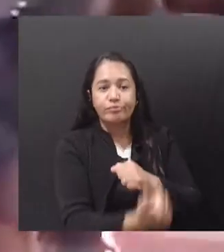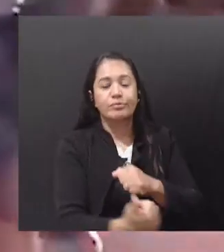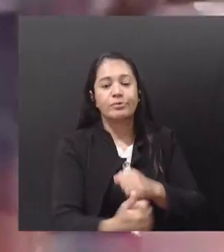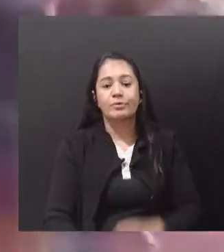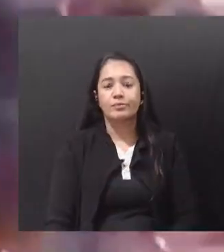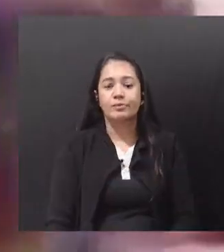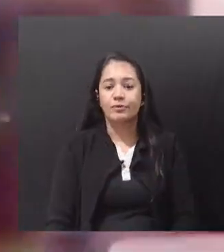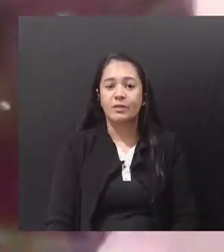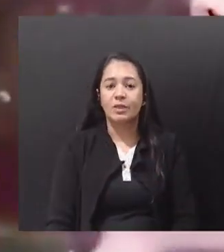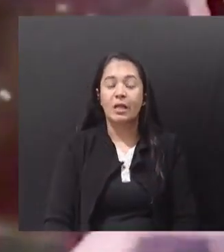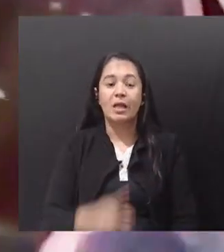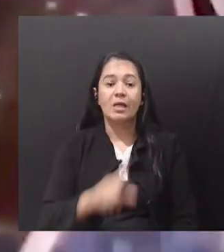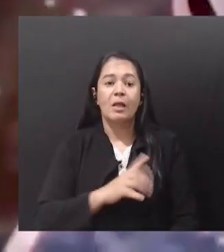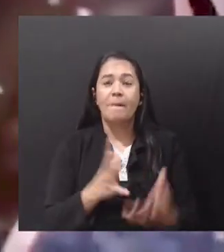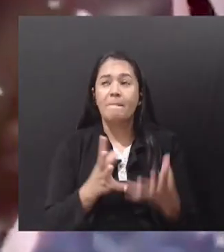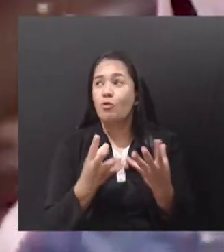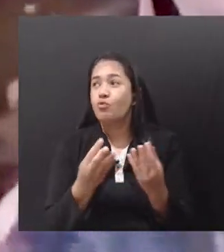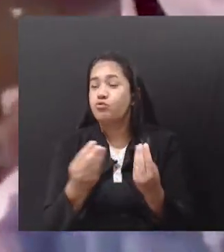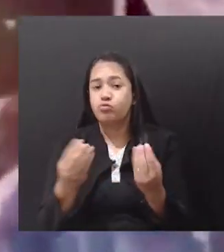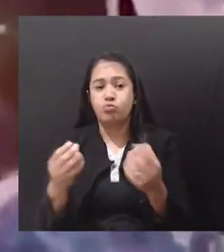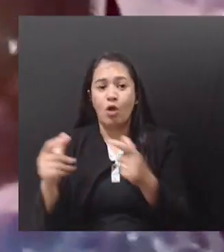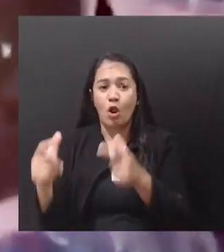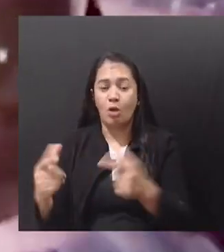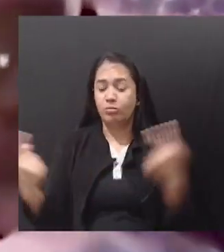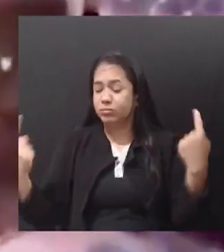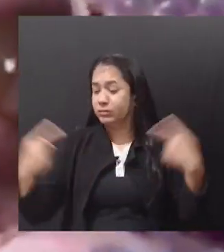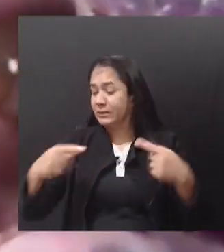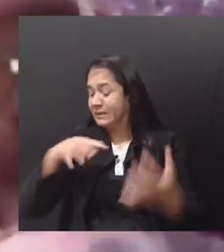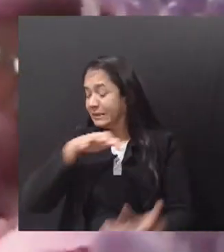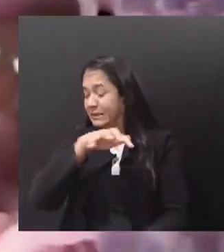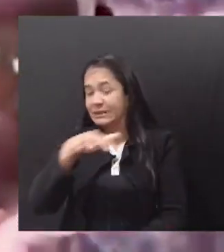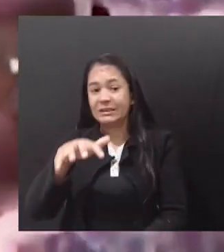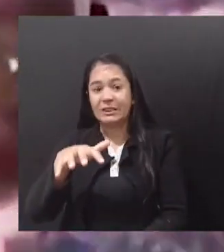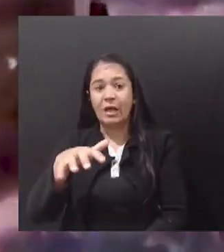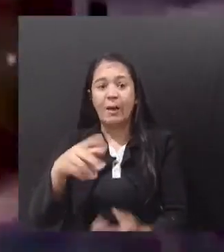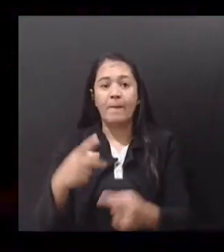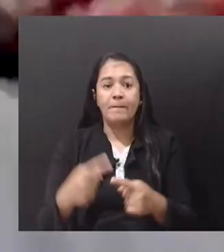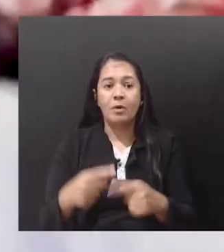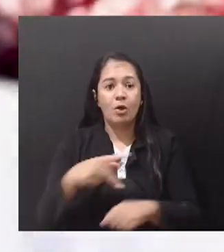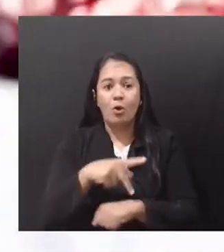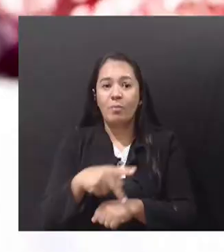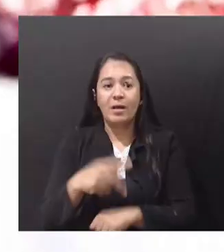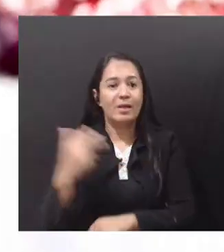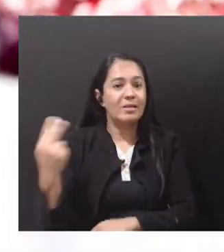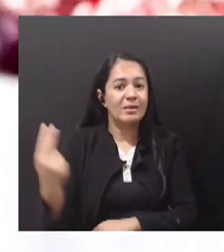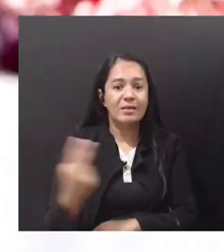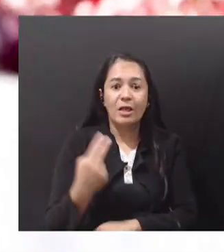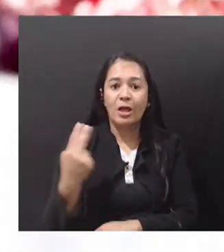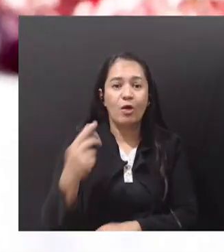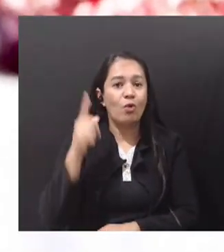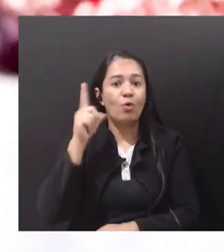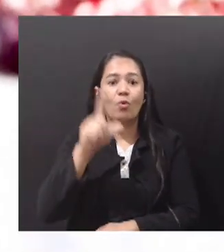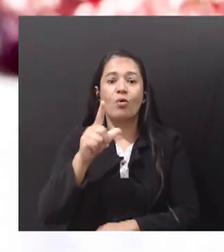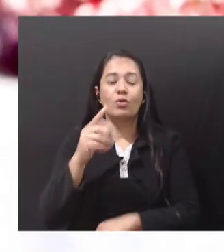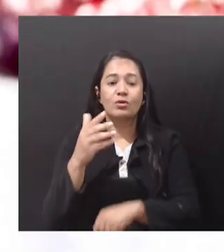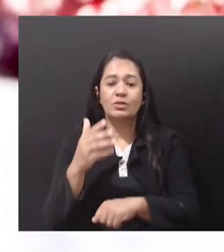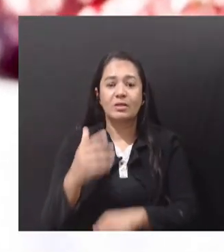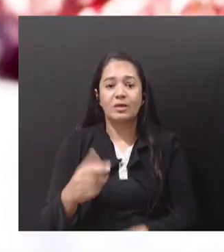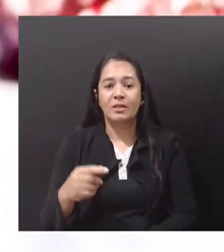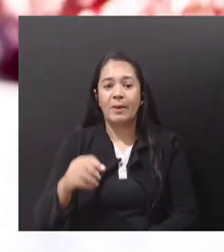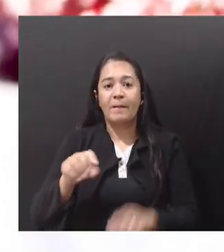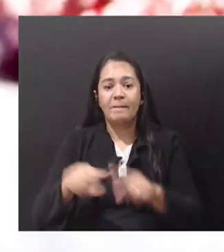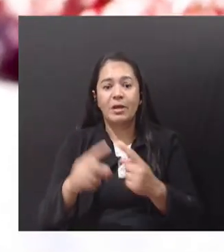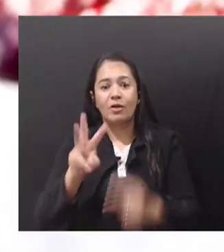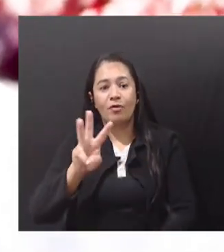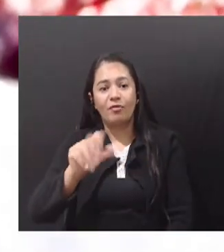temos muitos locais desafiadores no planeta que nem o país dá conta. E quando o Wagner